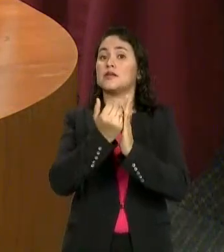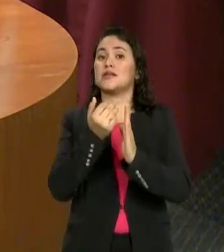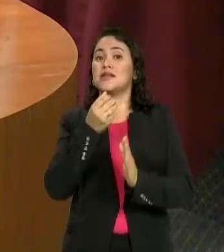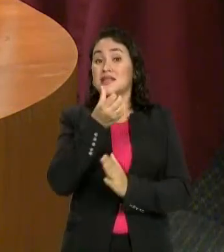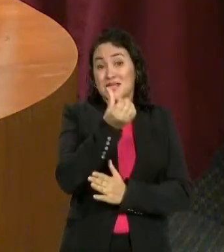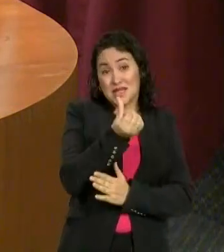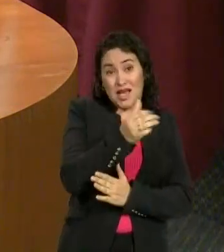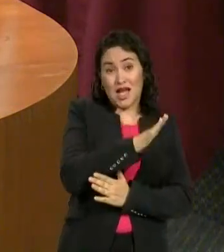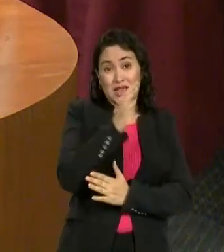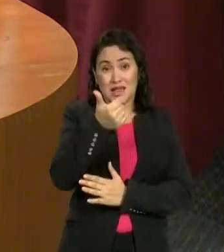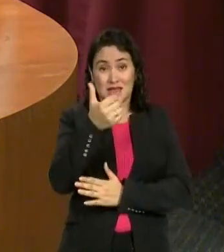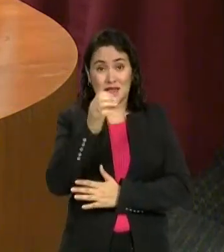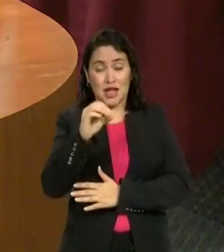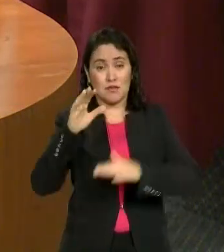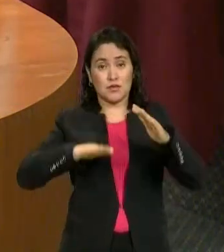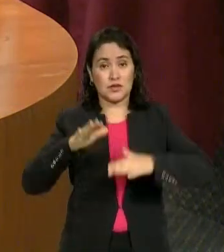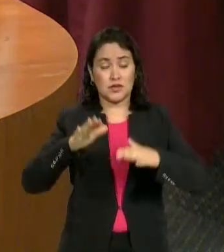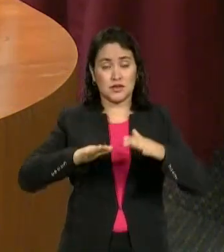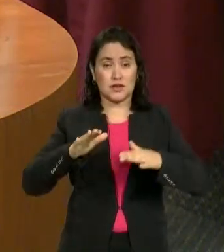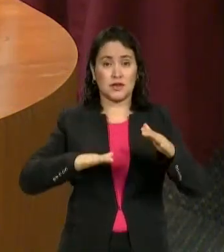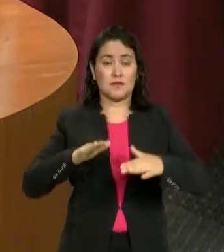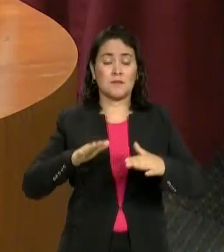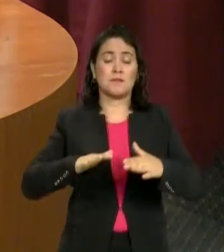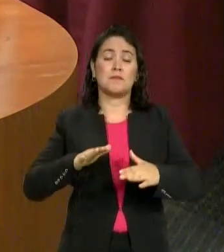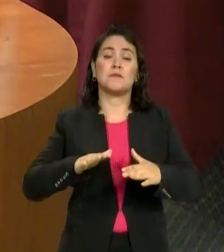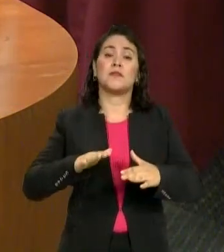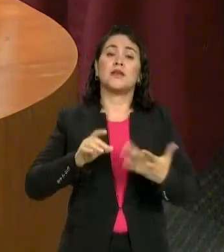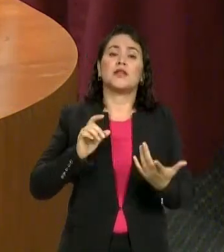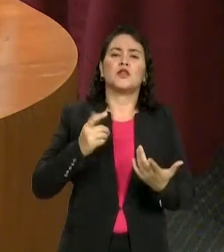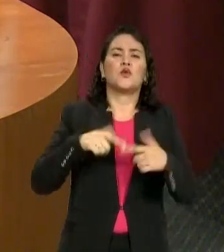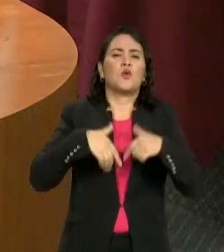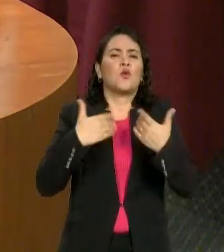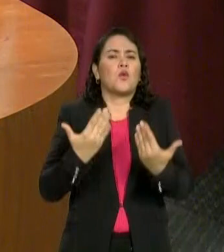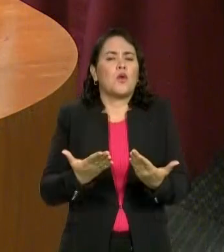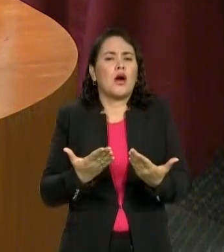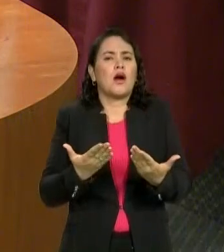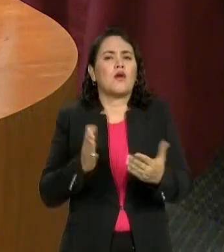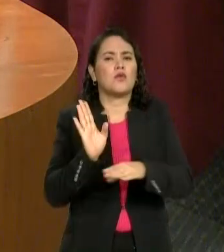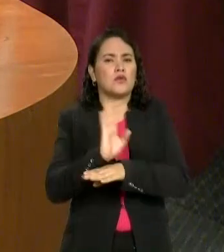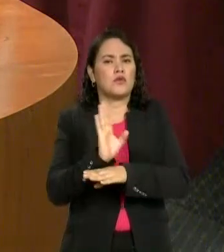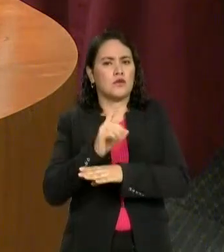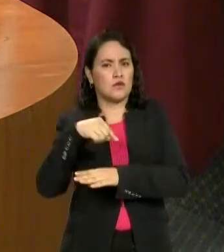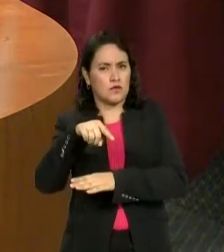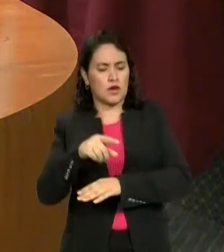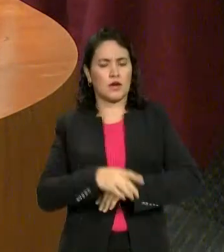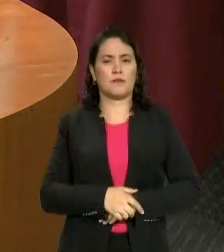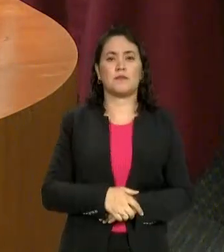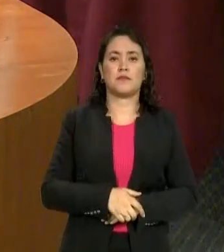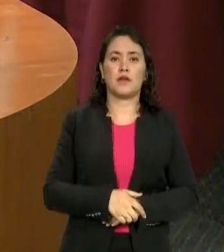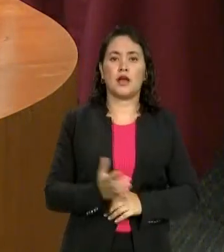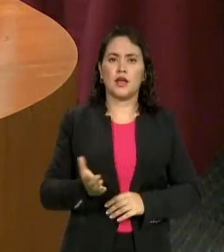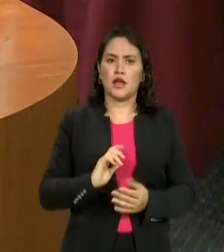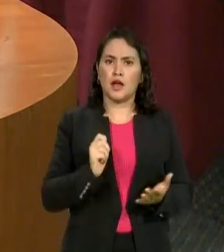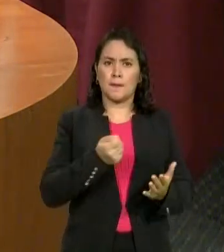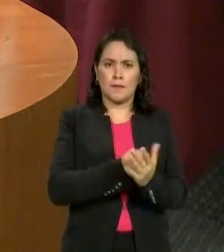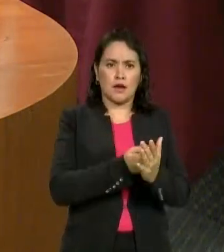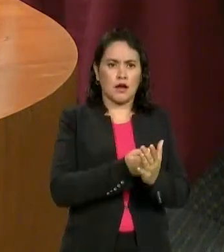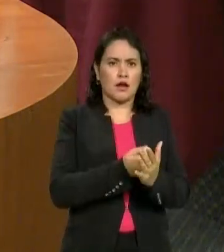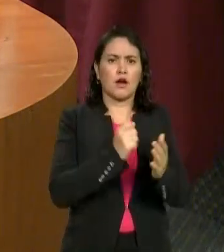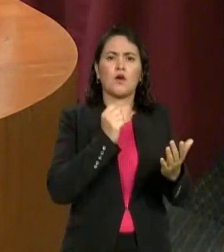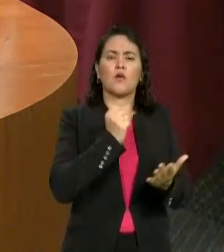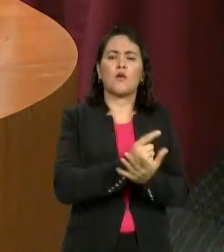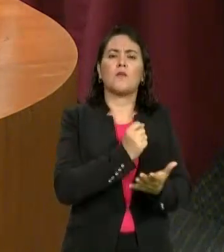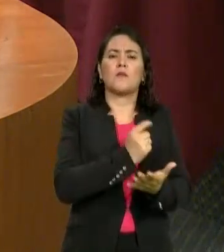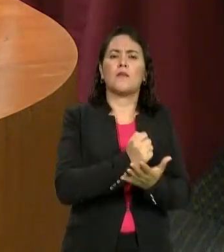Quer pegar ferry boat no Maranhão? É de 30% a 50%? Isso está fora da